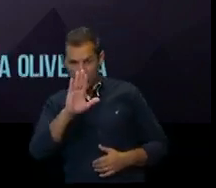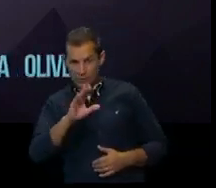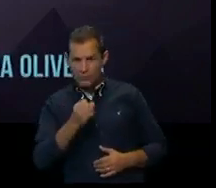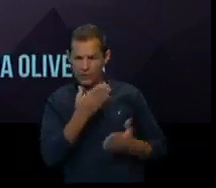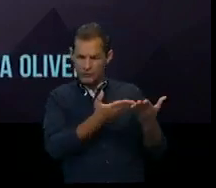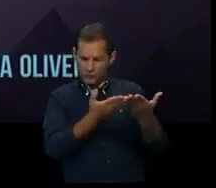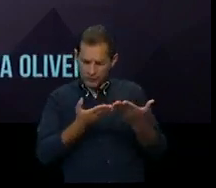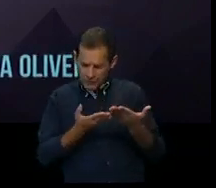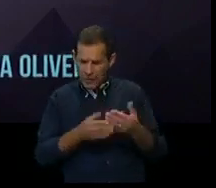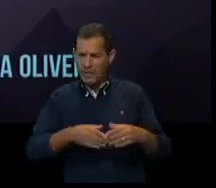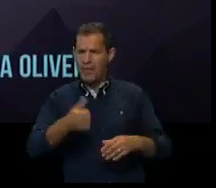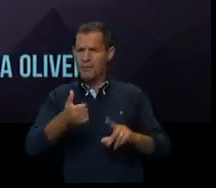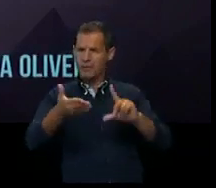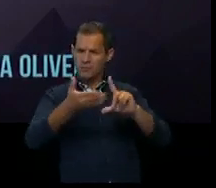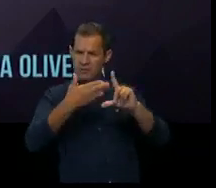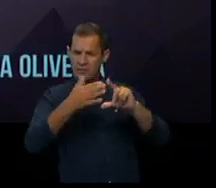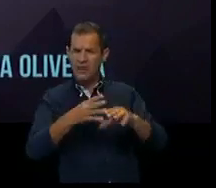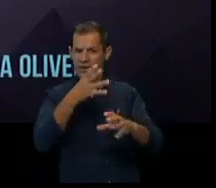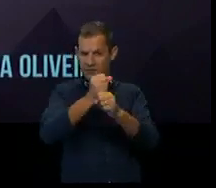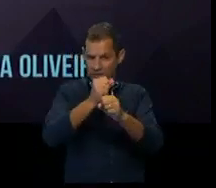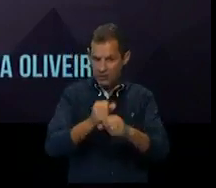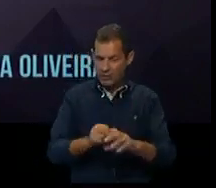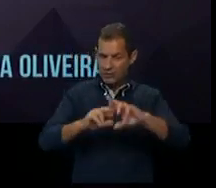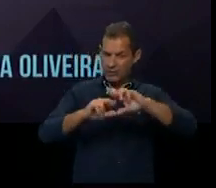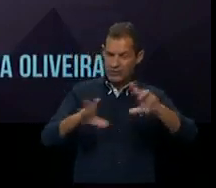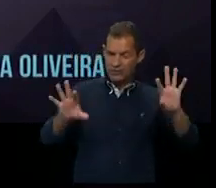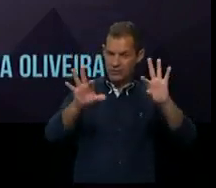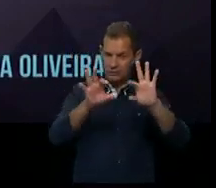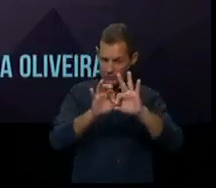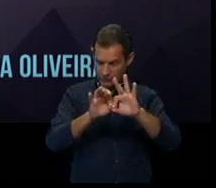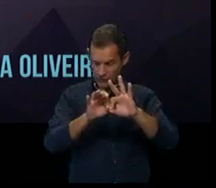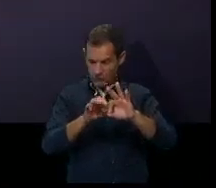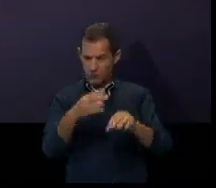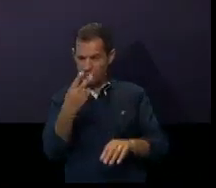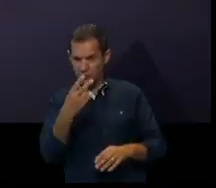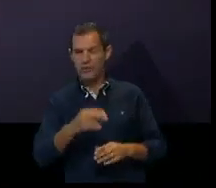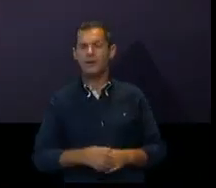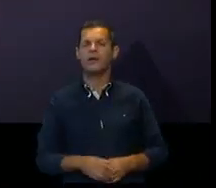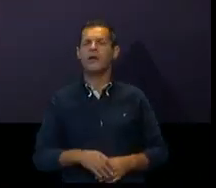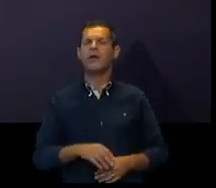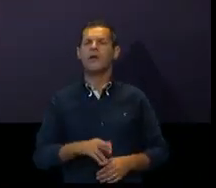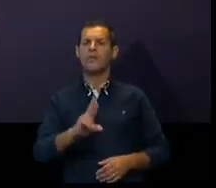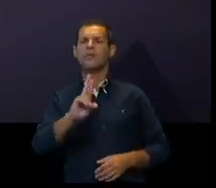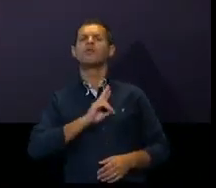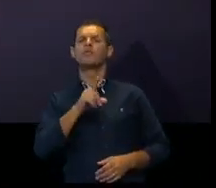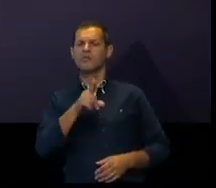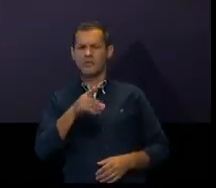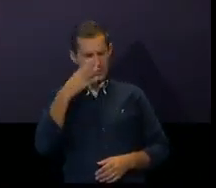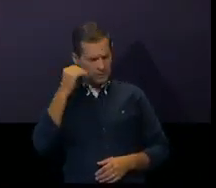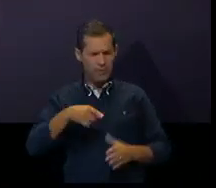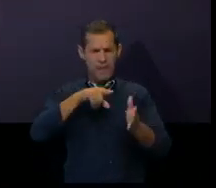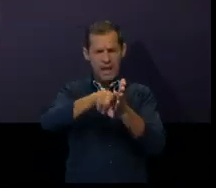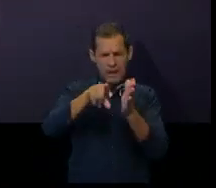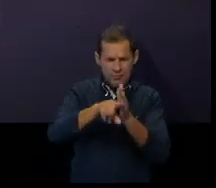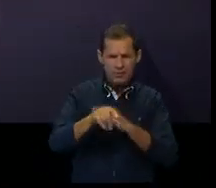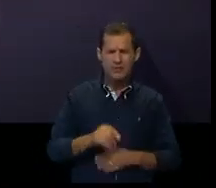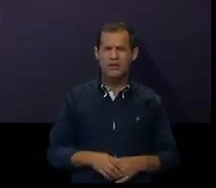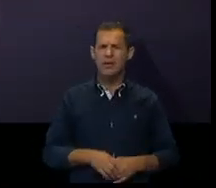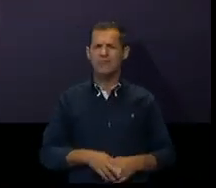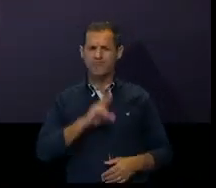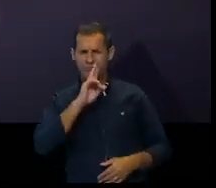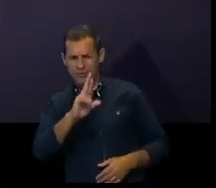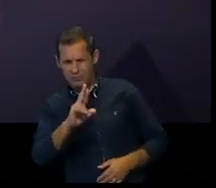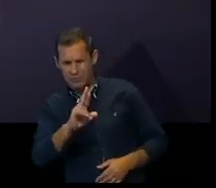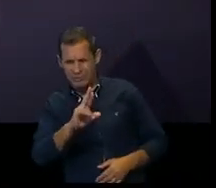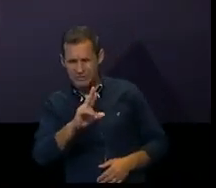Seja bem-vindo à primeira unidade de Cálculo Diferencial e Integral 2. Me diz uma coisa, sabe aquelas perguntas cujas